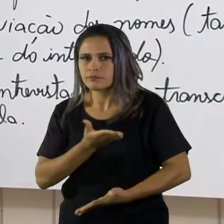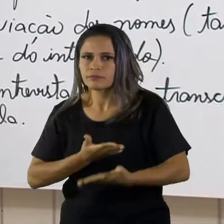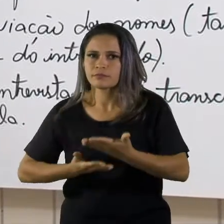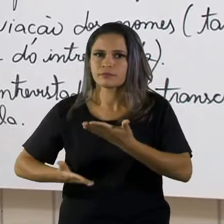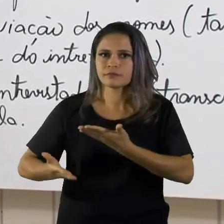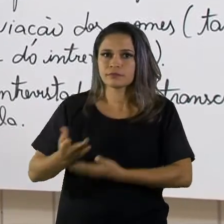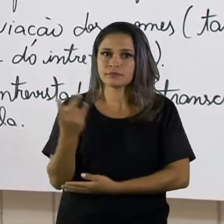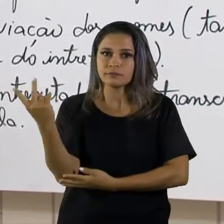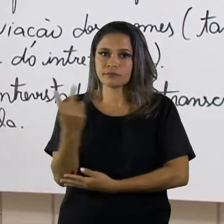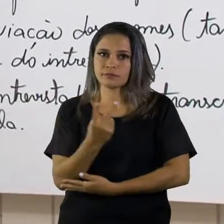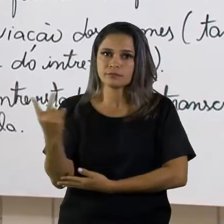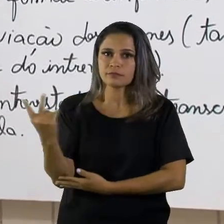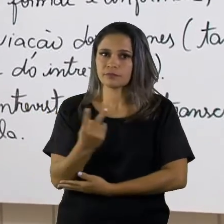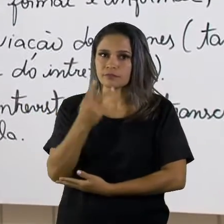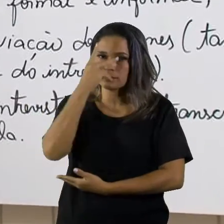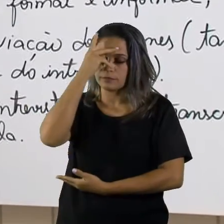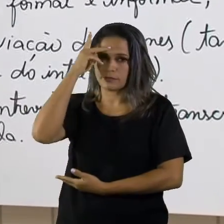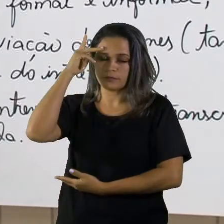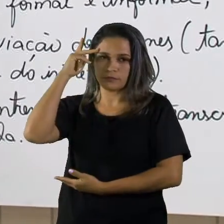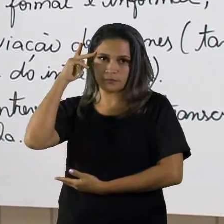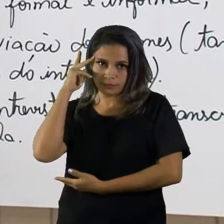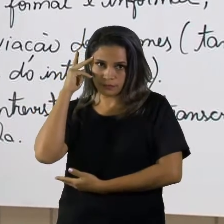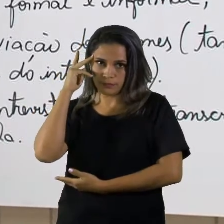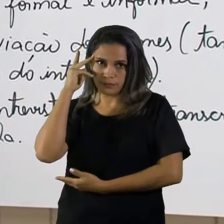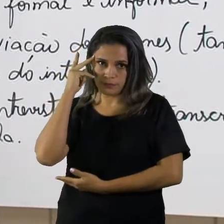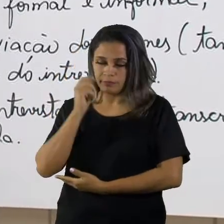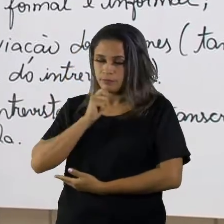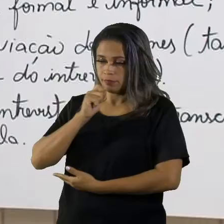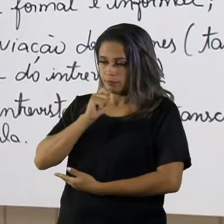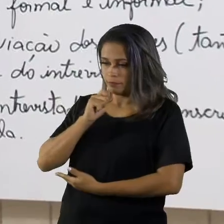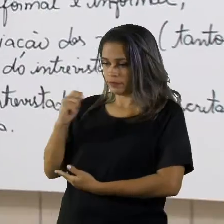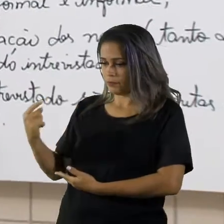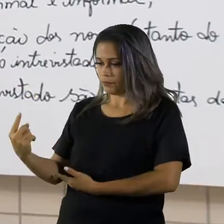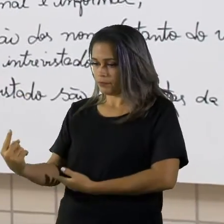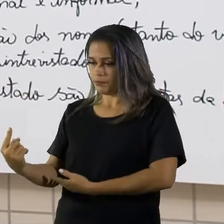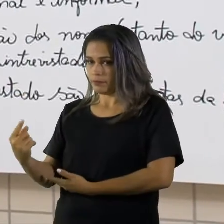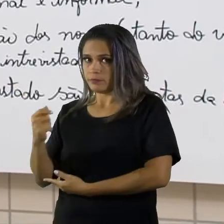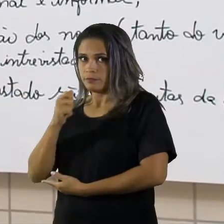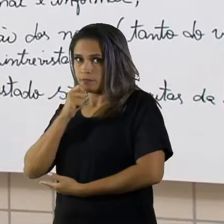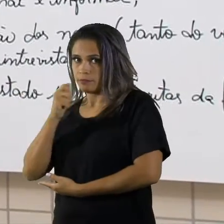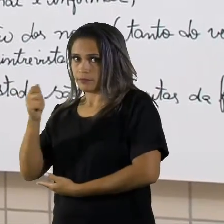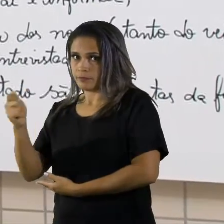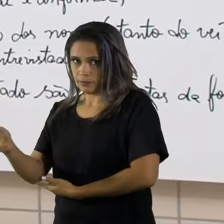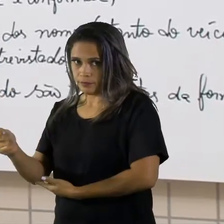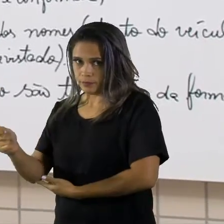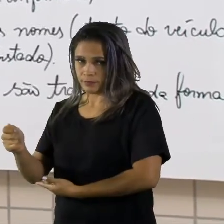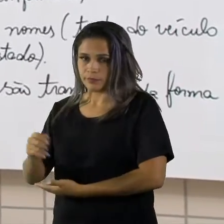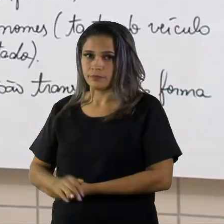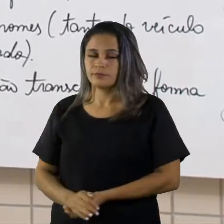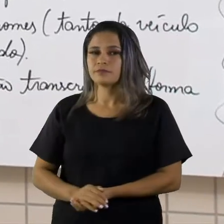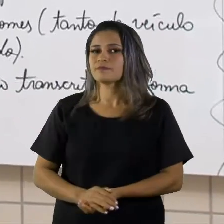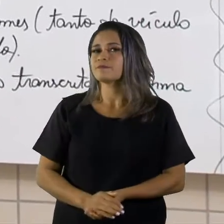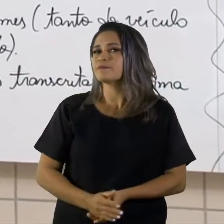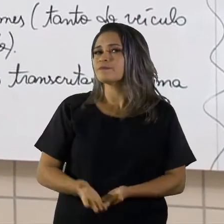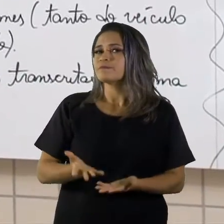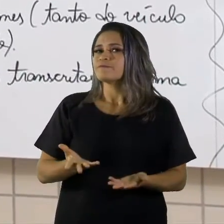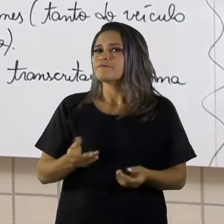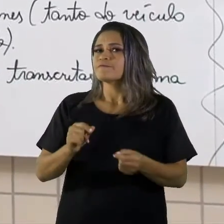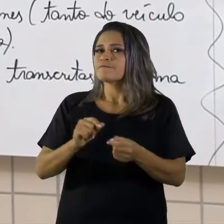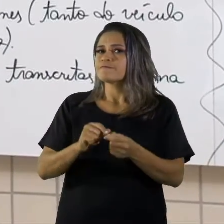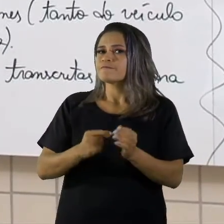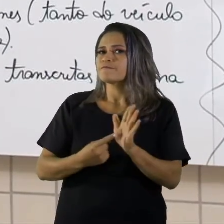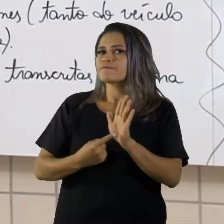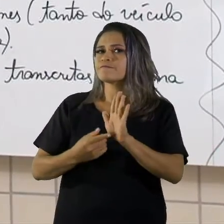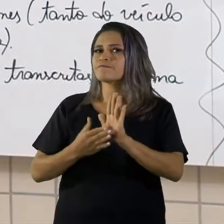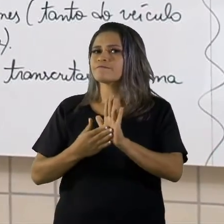entre duas pessoas, entrevistador e entrevistado. A função